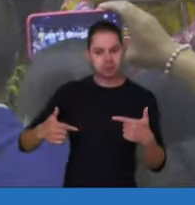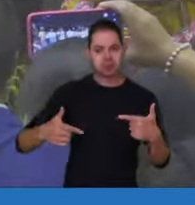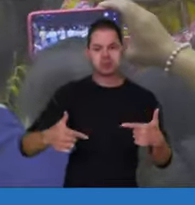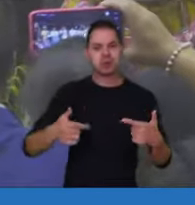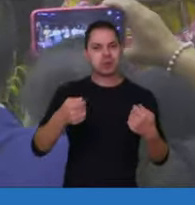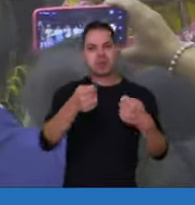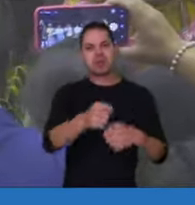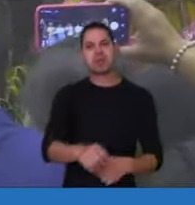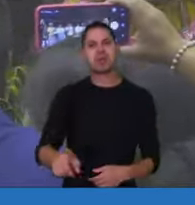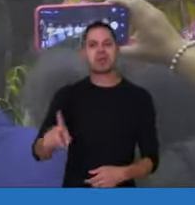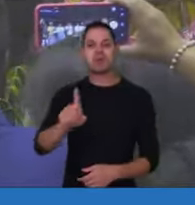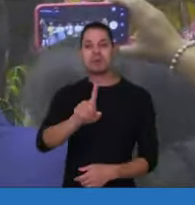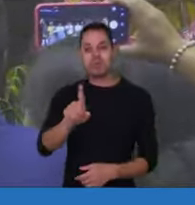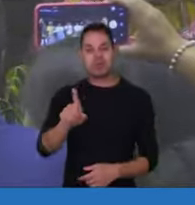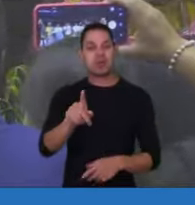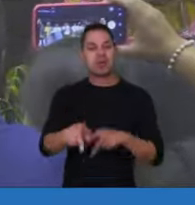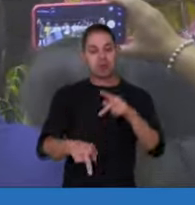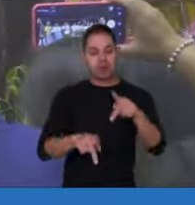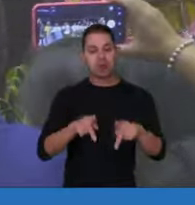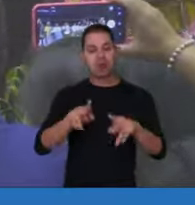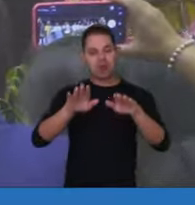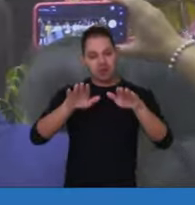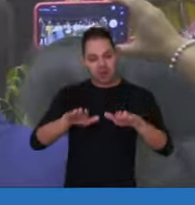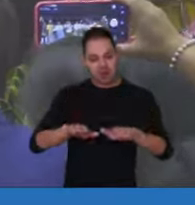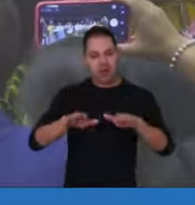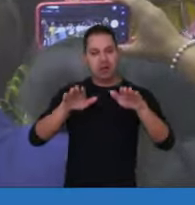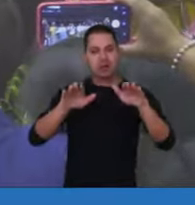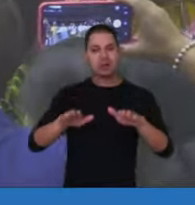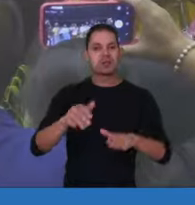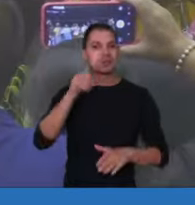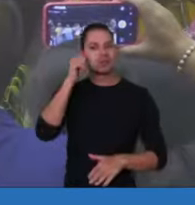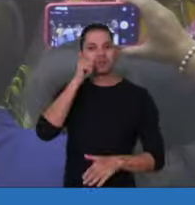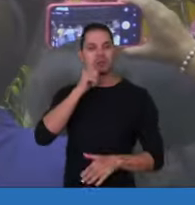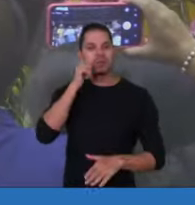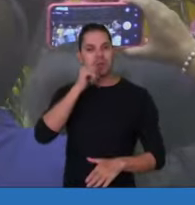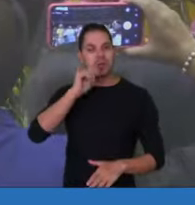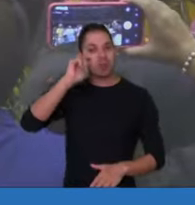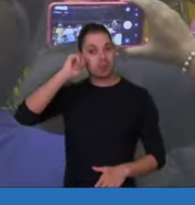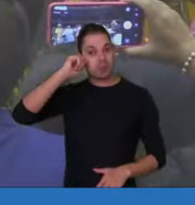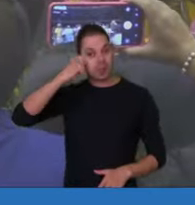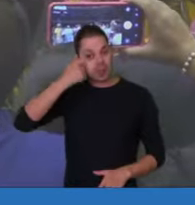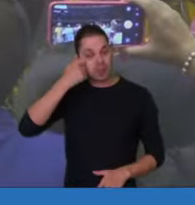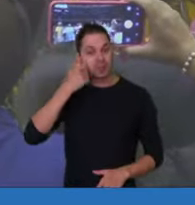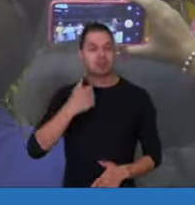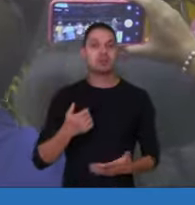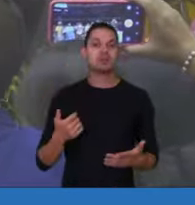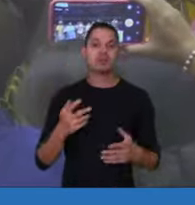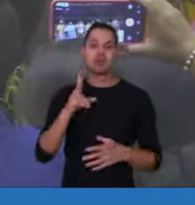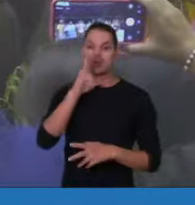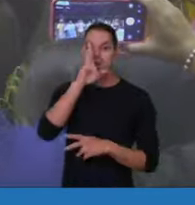o povo reconhecer quão tamanho é uma mulher preta, uma mulher negra.